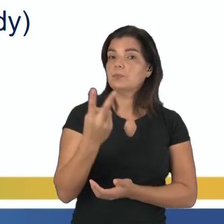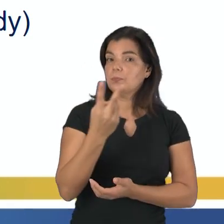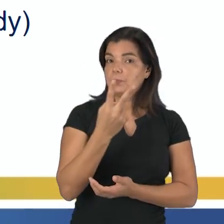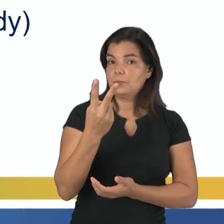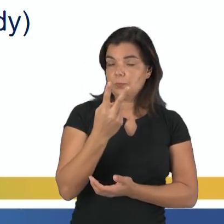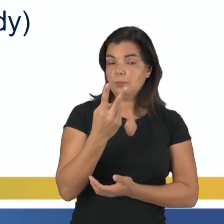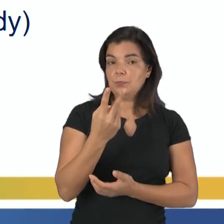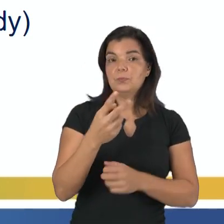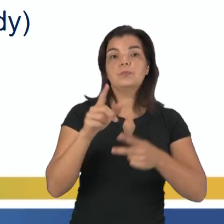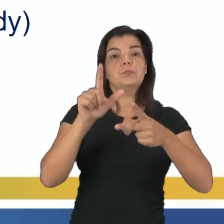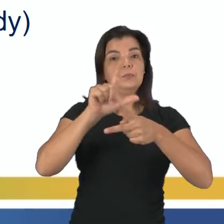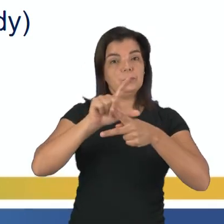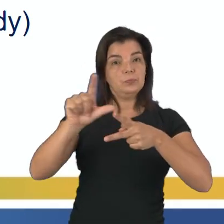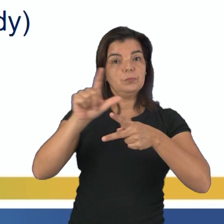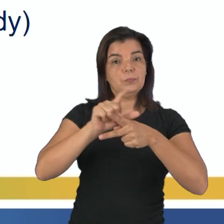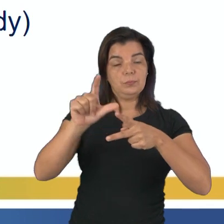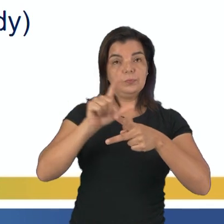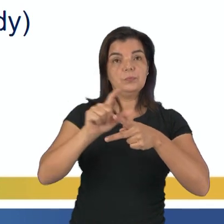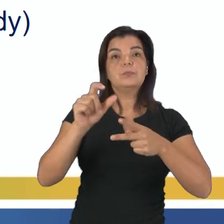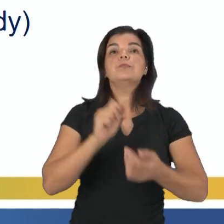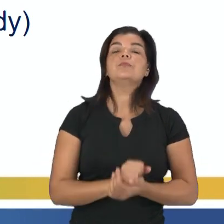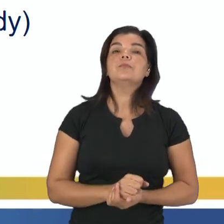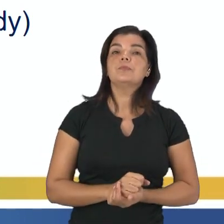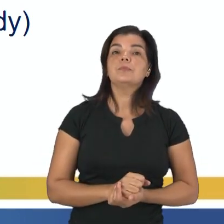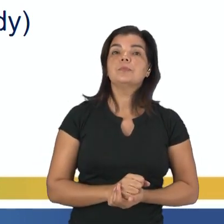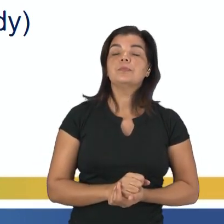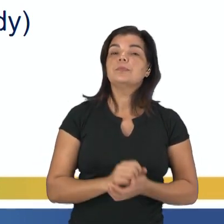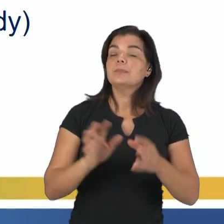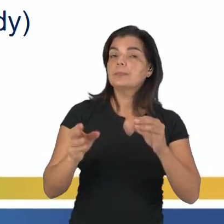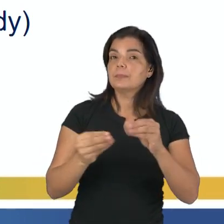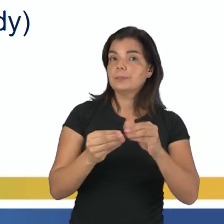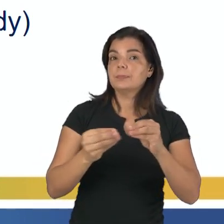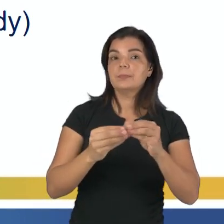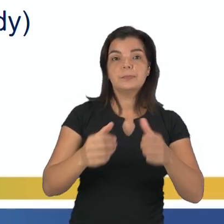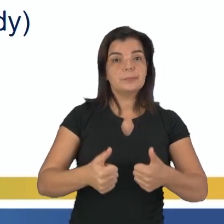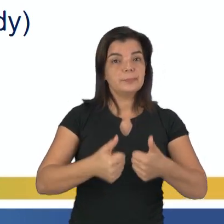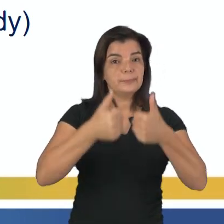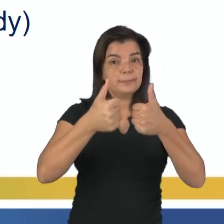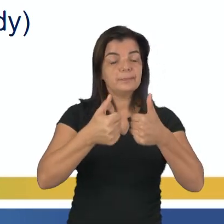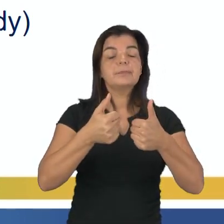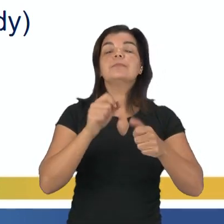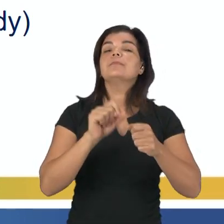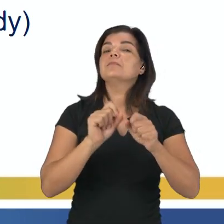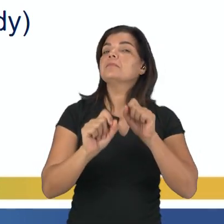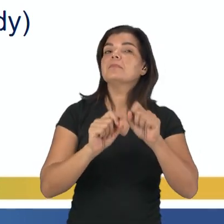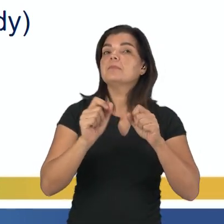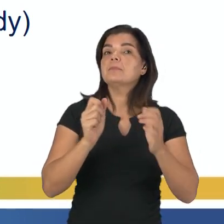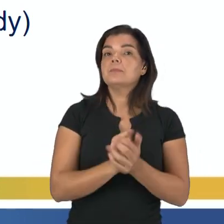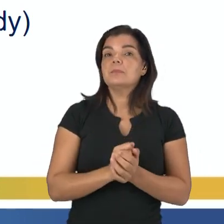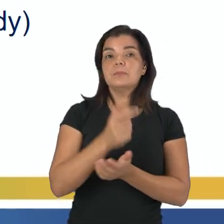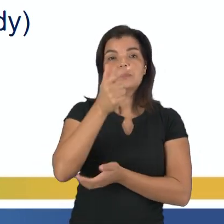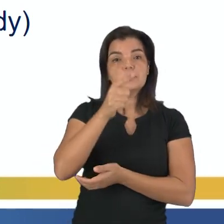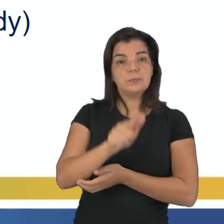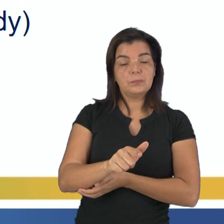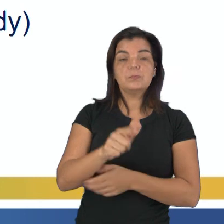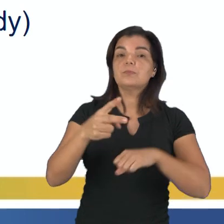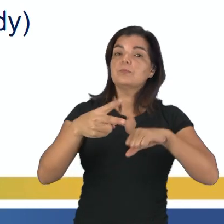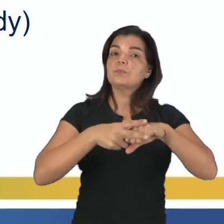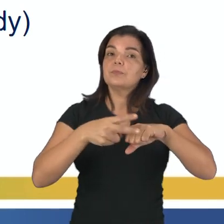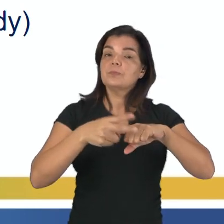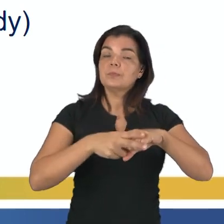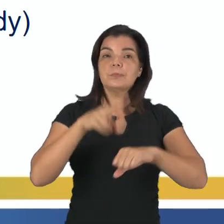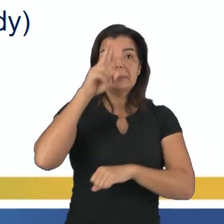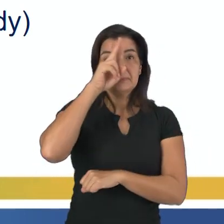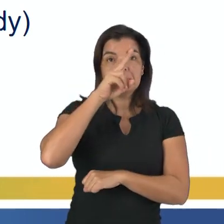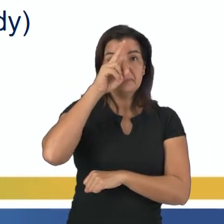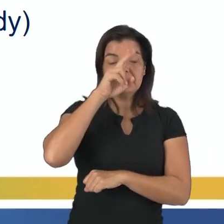são pessoas do plural, que são eles, e como a sentença é positiva, o que eu faço? Eu apenas vou repetir o meu verbo.